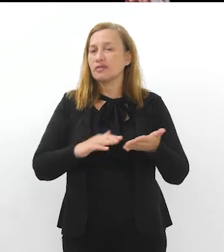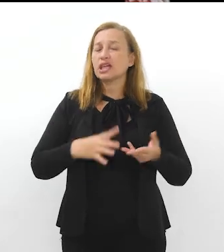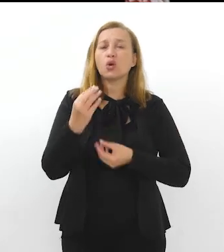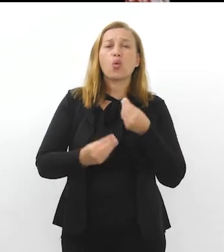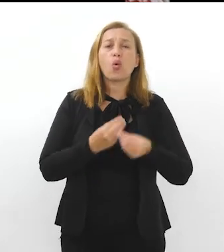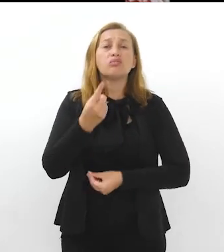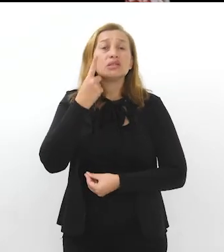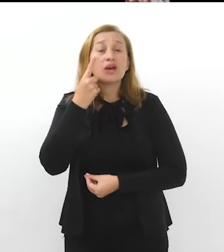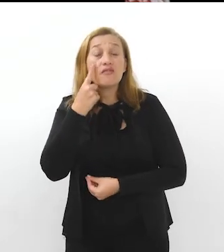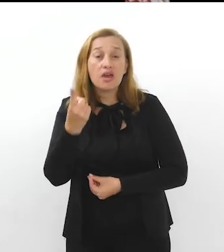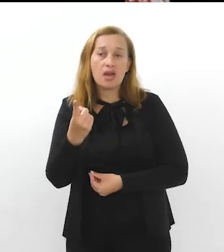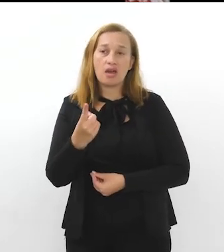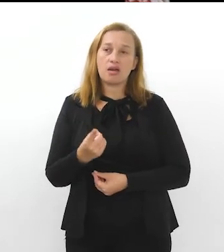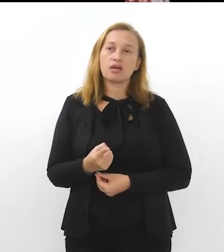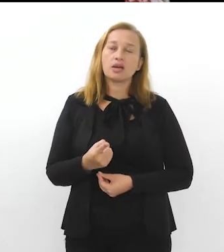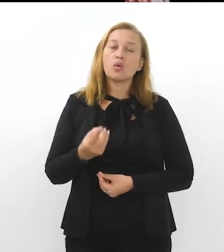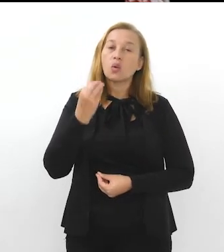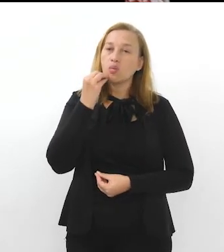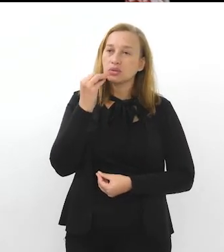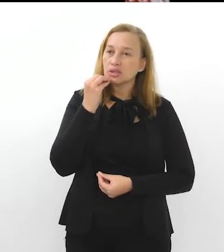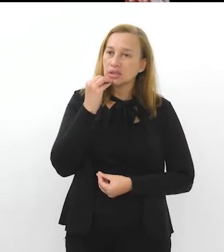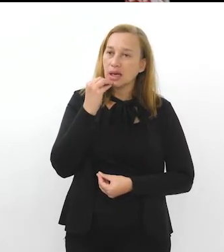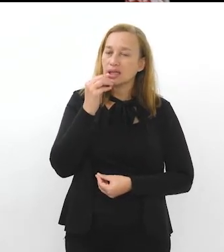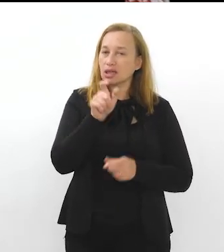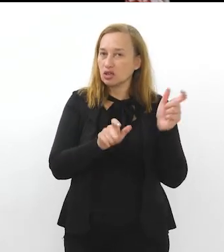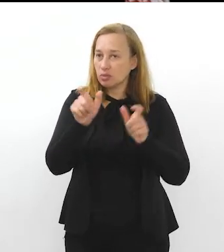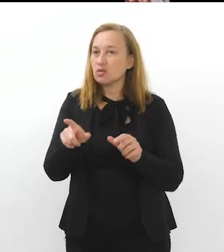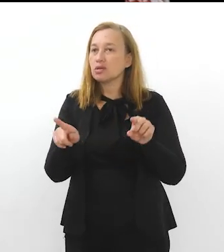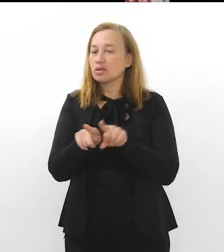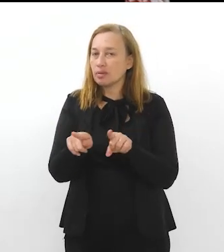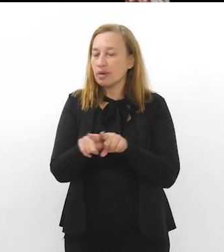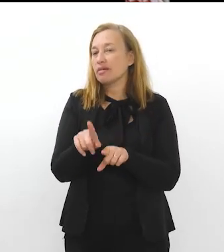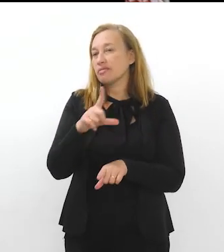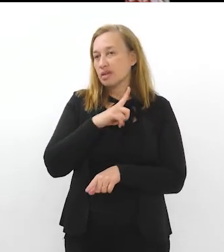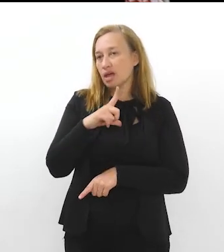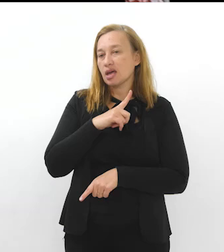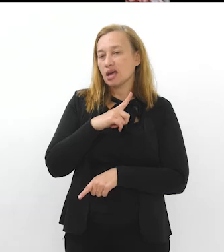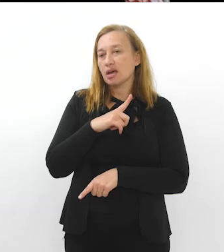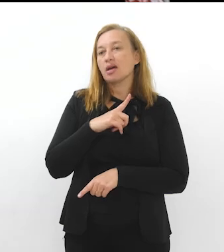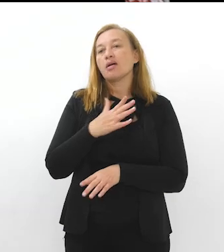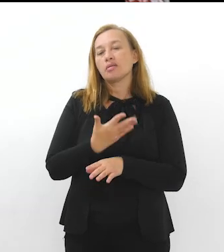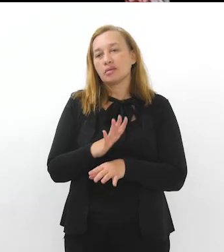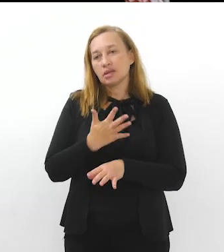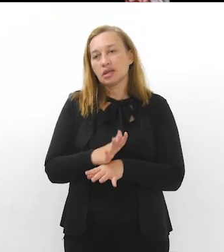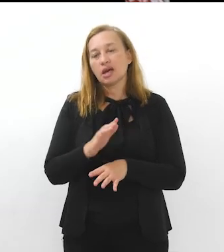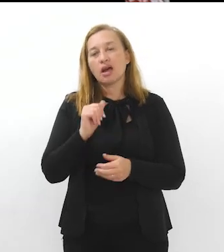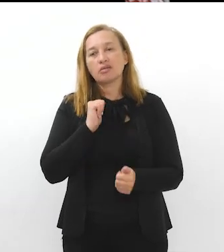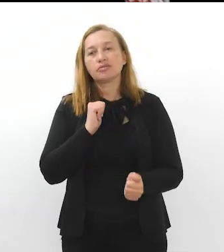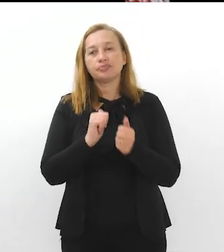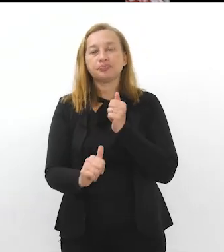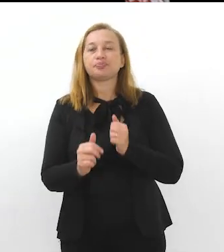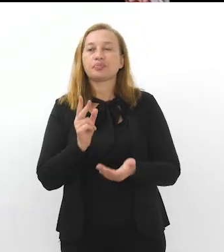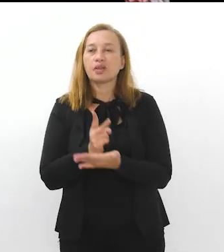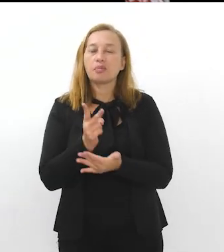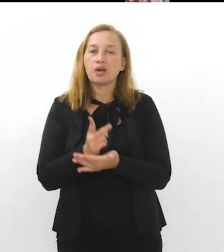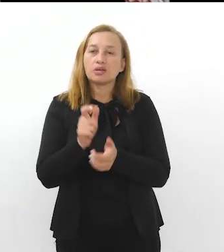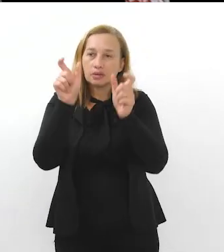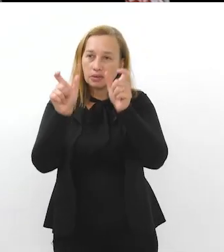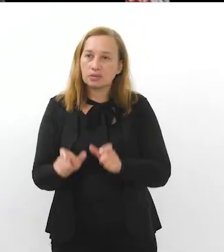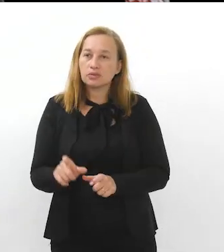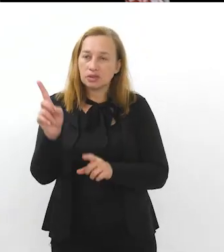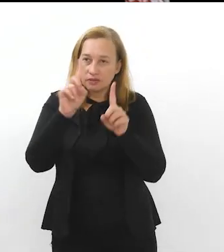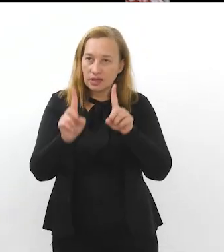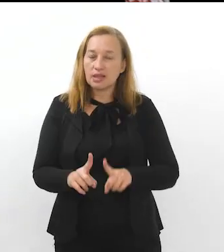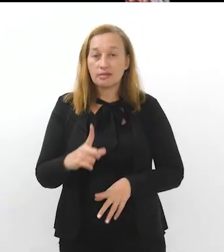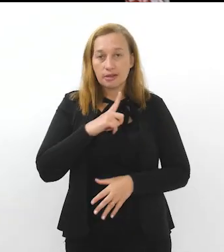outras atividades, como é que você vê, né, essa oportunidade que as pessoas têm também de praticar um esporte mesmo com